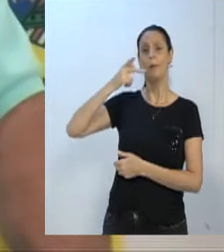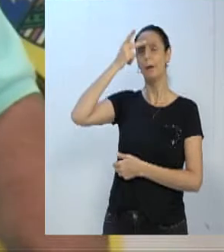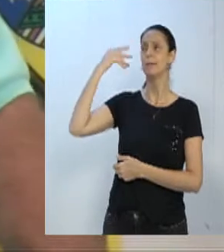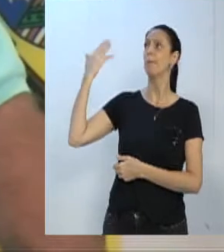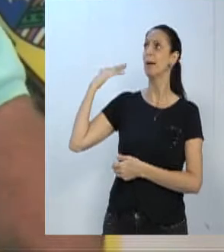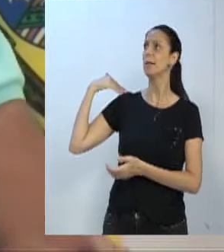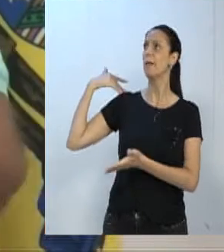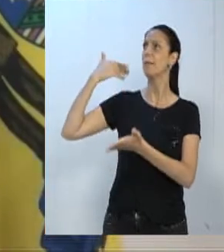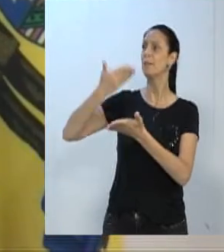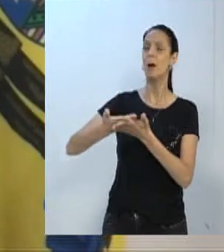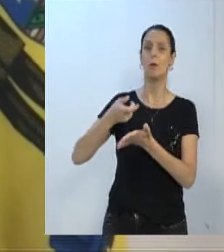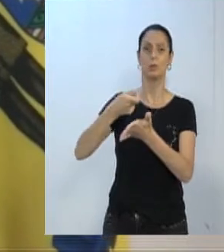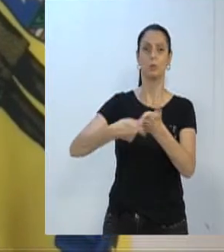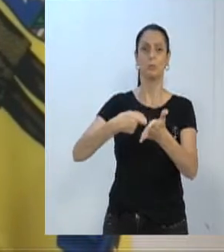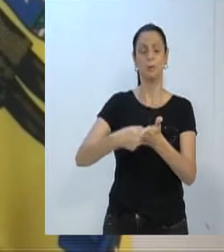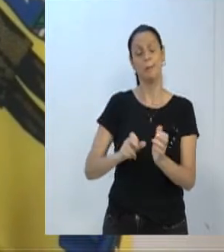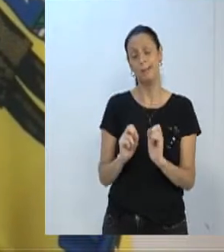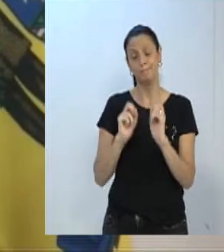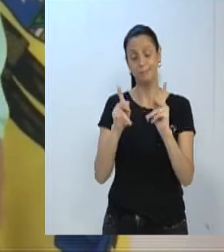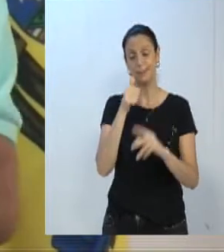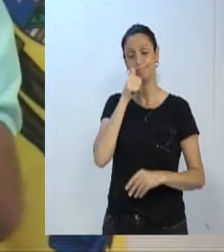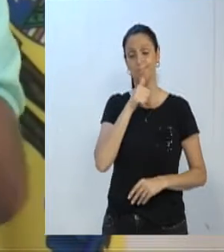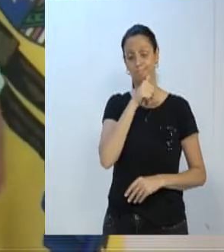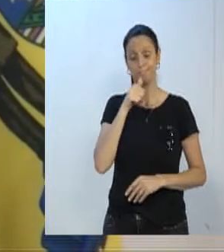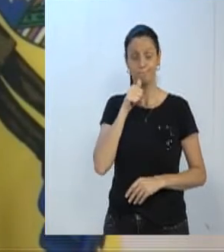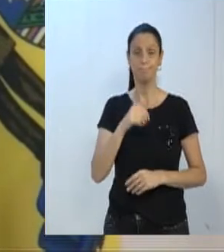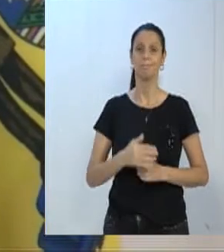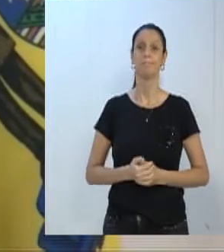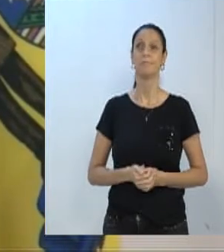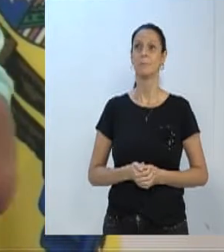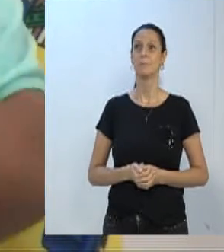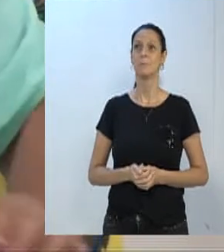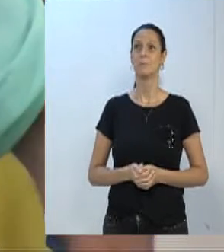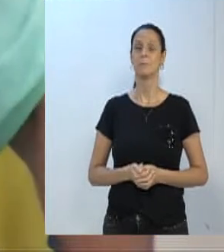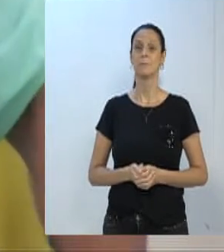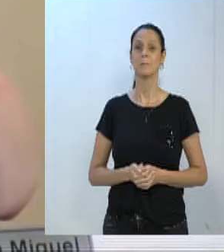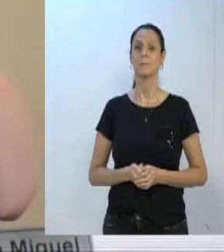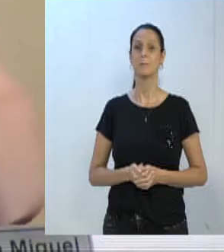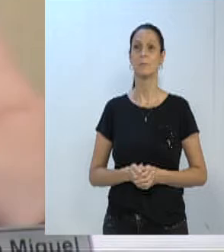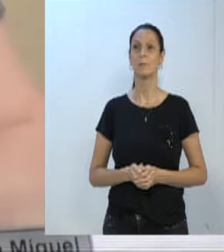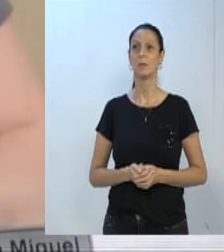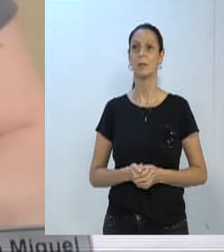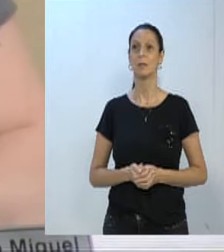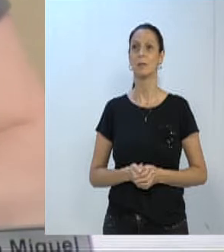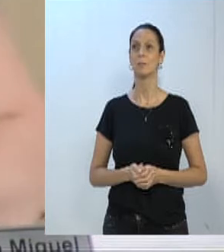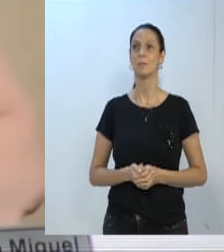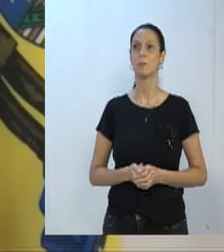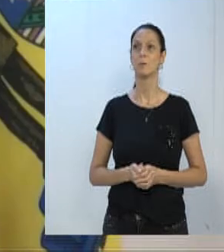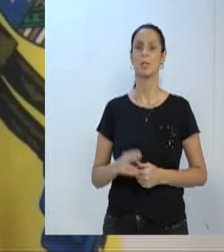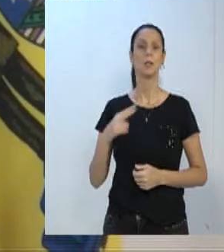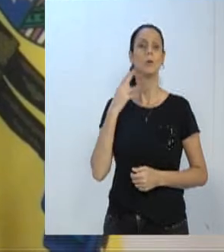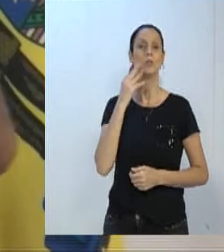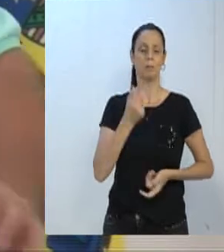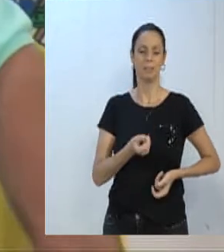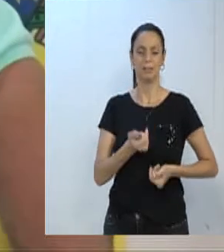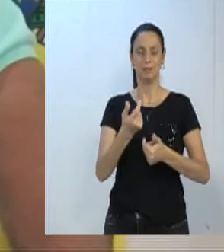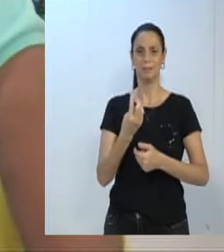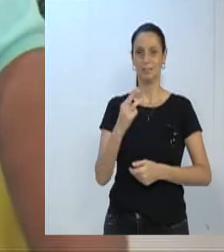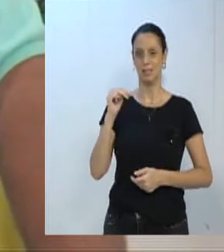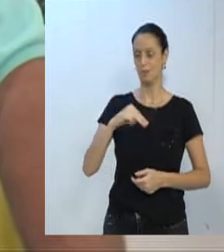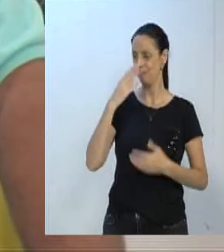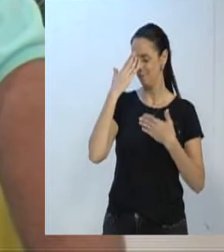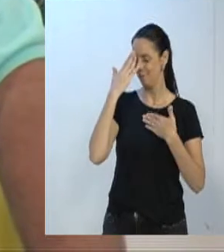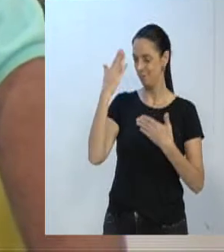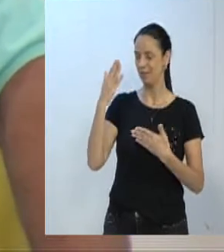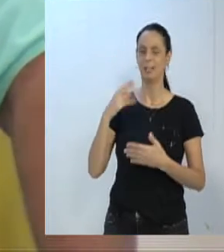festas de colégio mas faz parte é presidente acho que ele colocou mais três minutos obrigado pela pela pelo